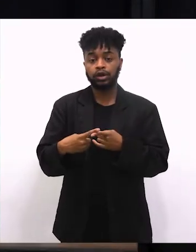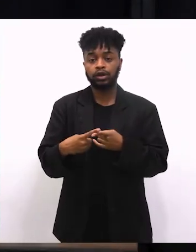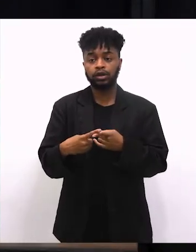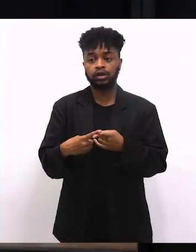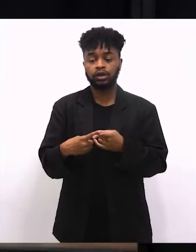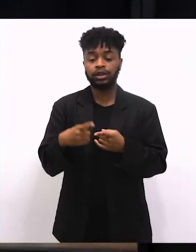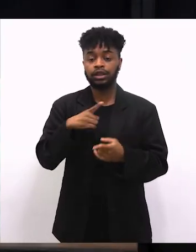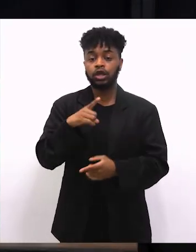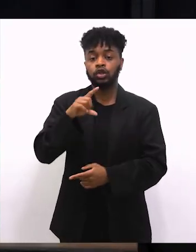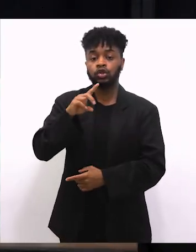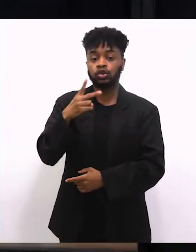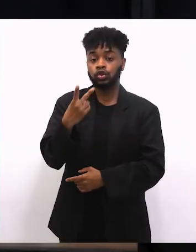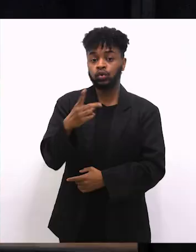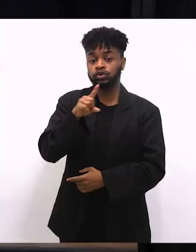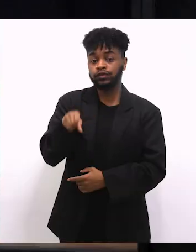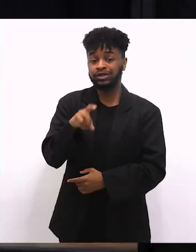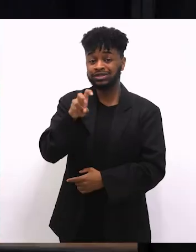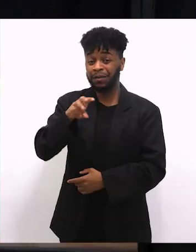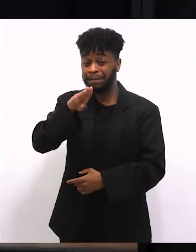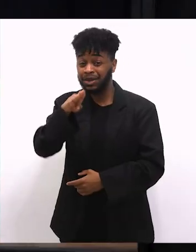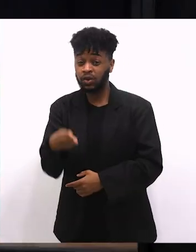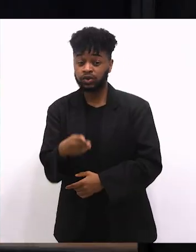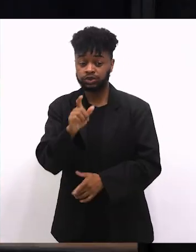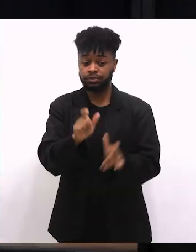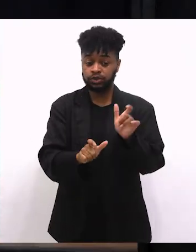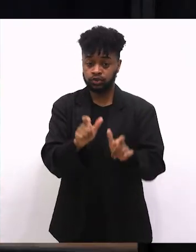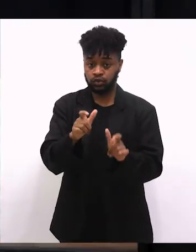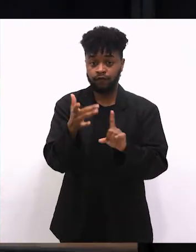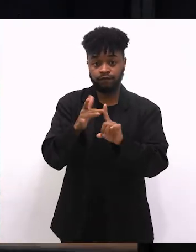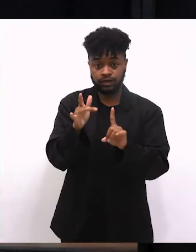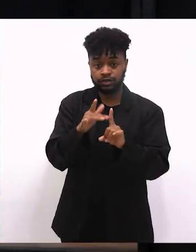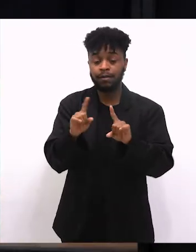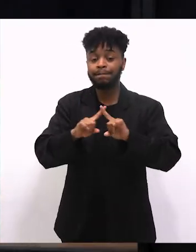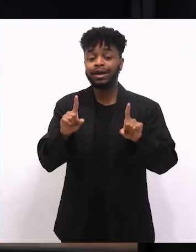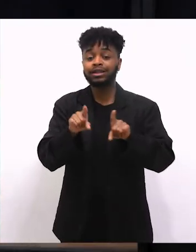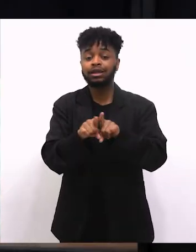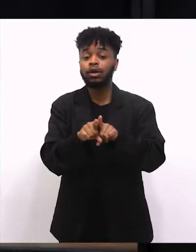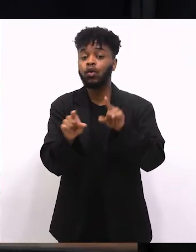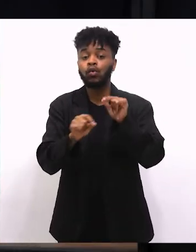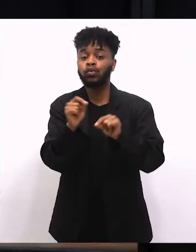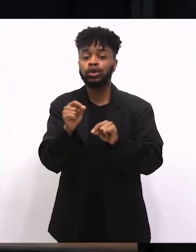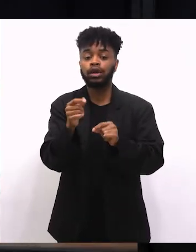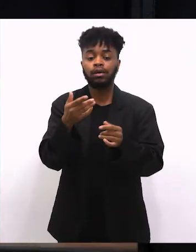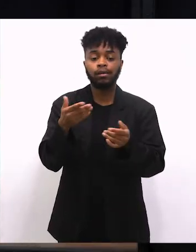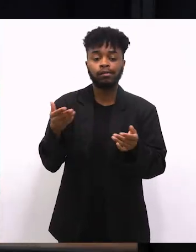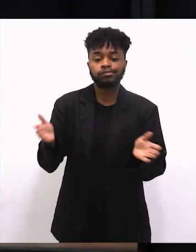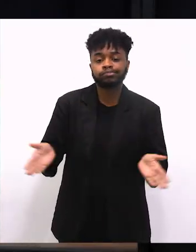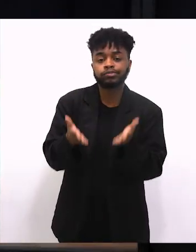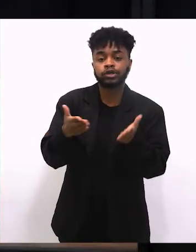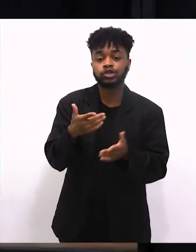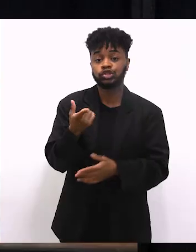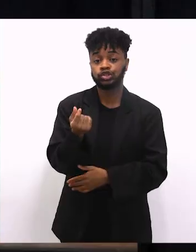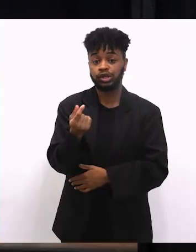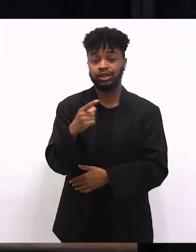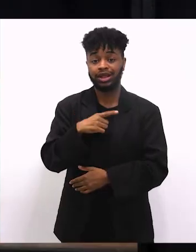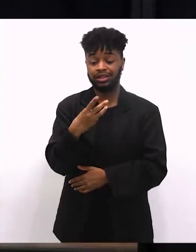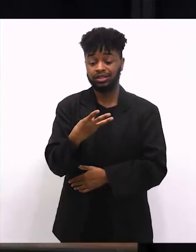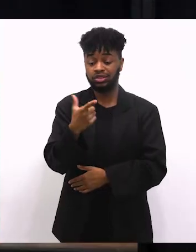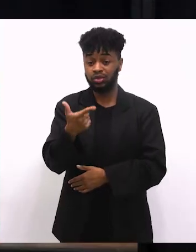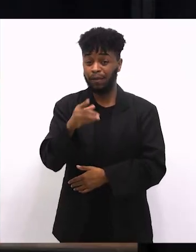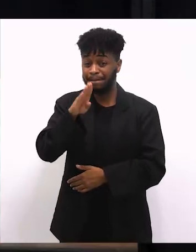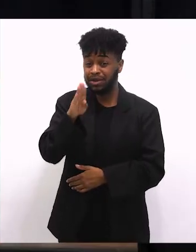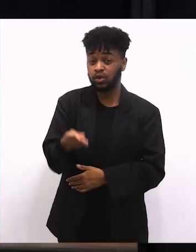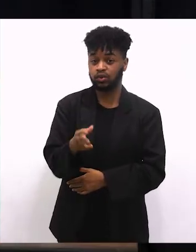não só 2,5 milhões de vítimas, mas o que isso movimenta em termos de cifras? 32 bilhões